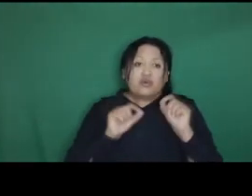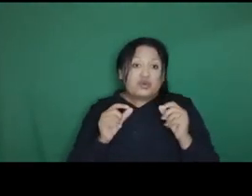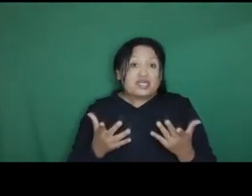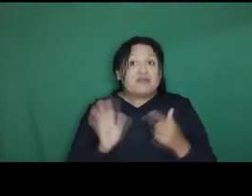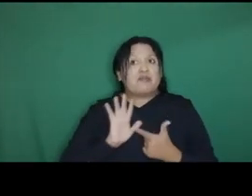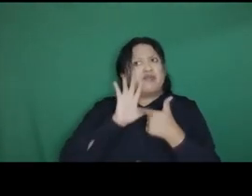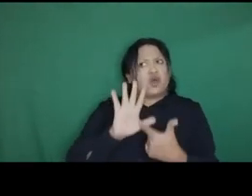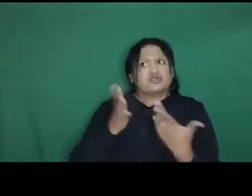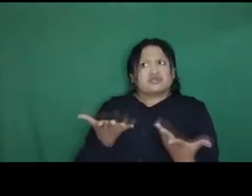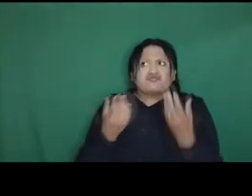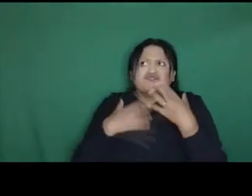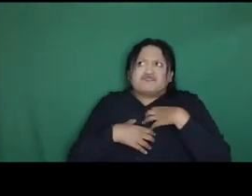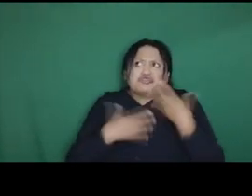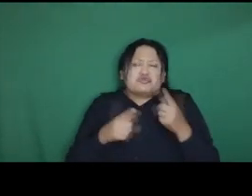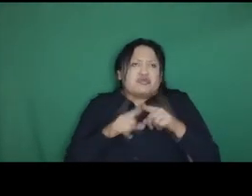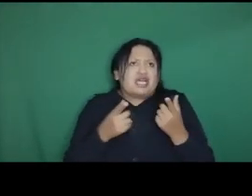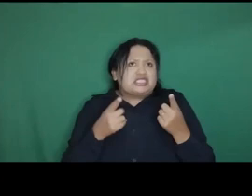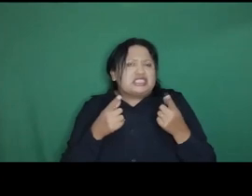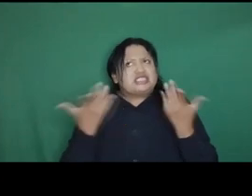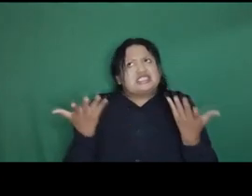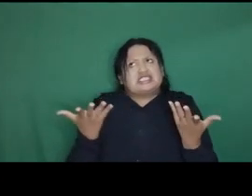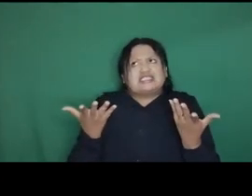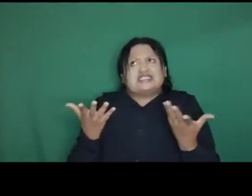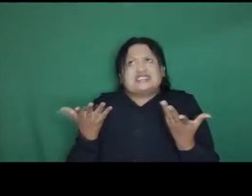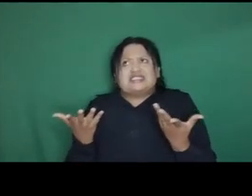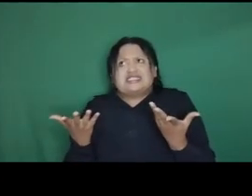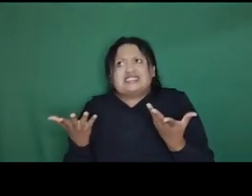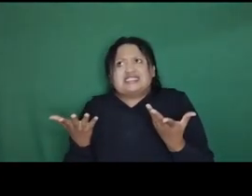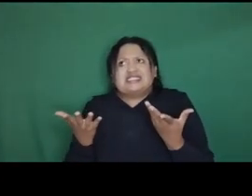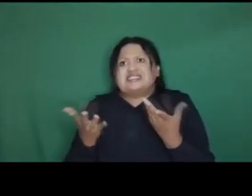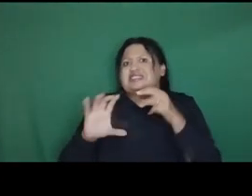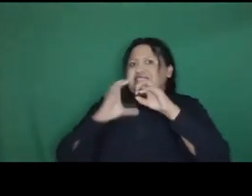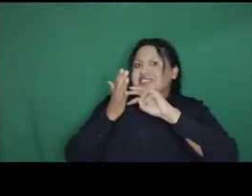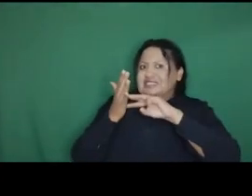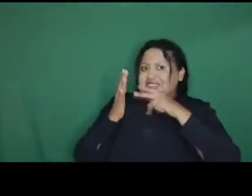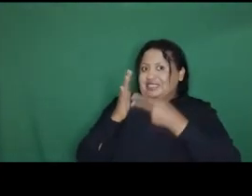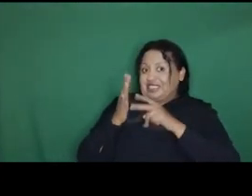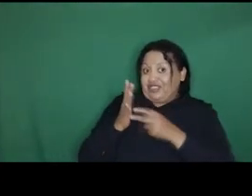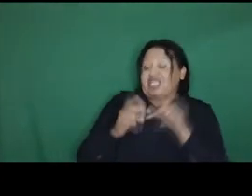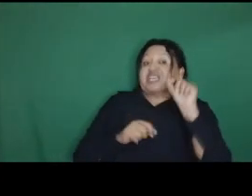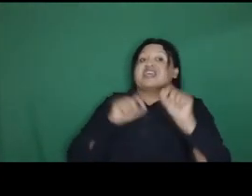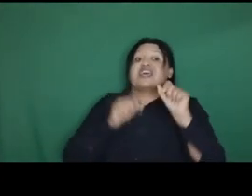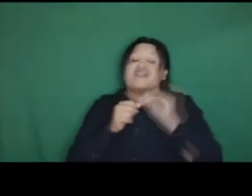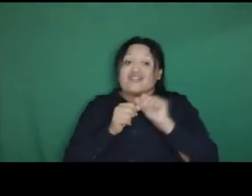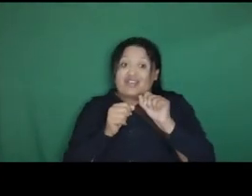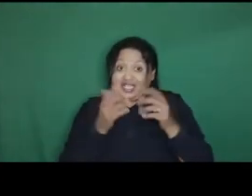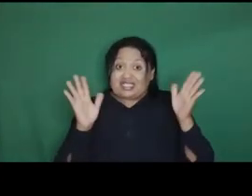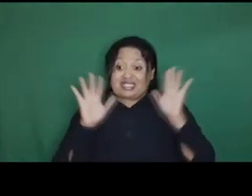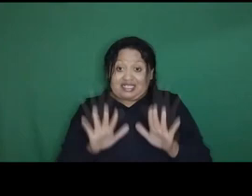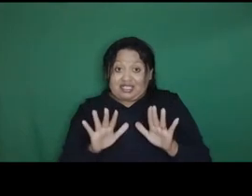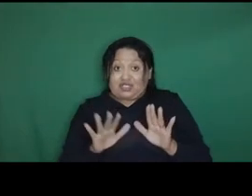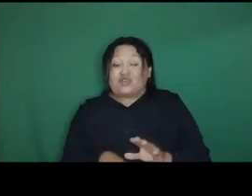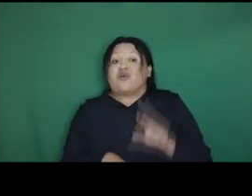trazer para gente é uma discussão sobre estado quem que traz de uma forma vamos dizer assim discutir de forma